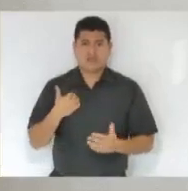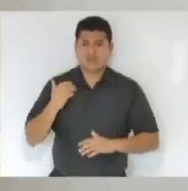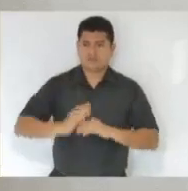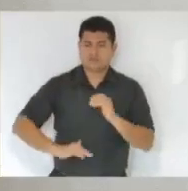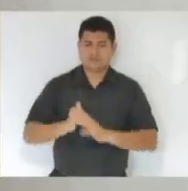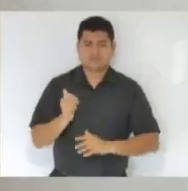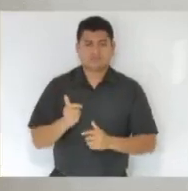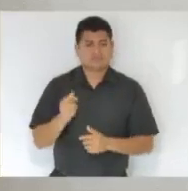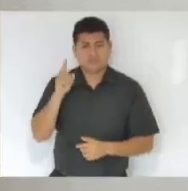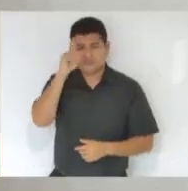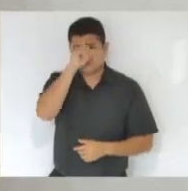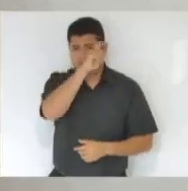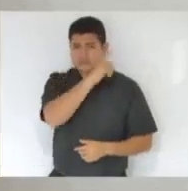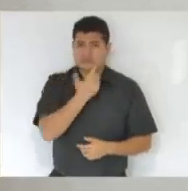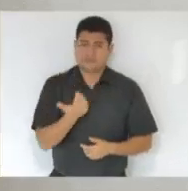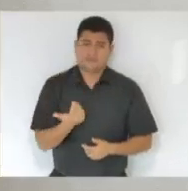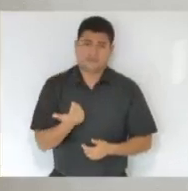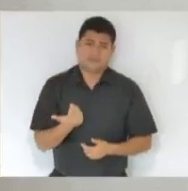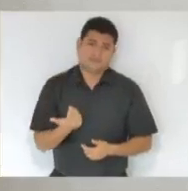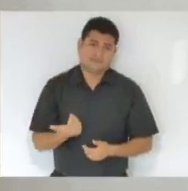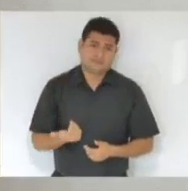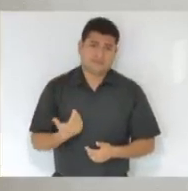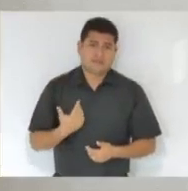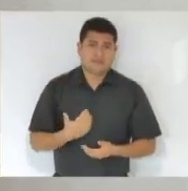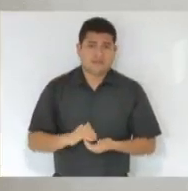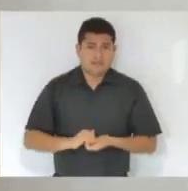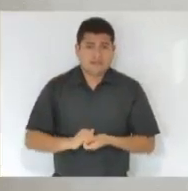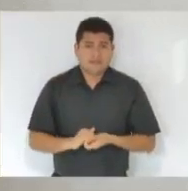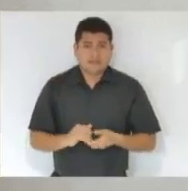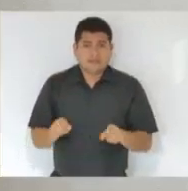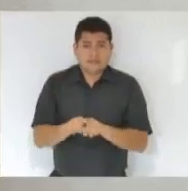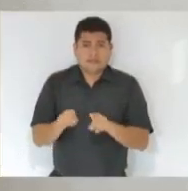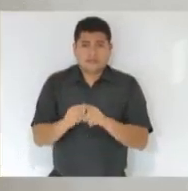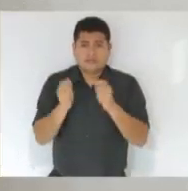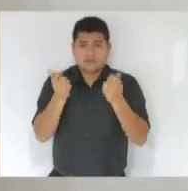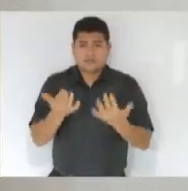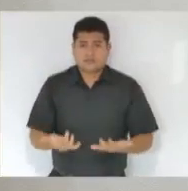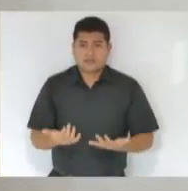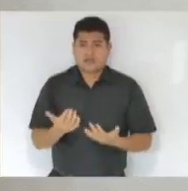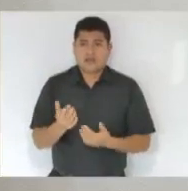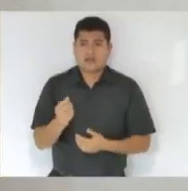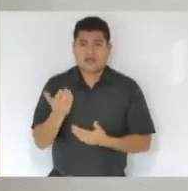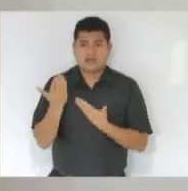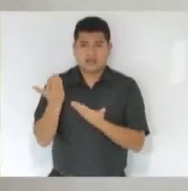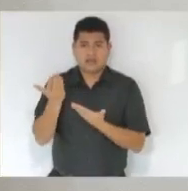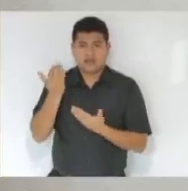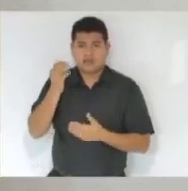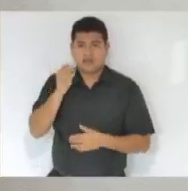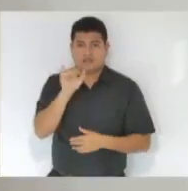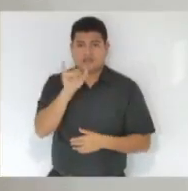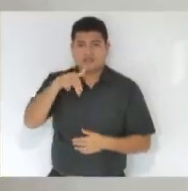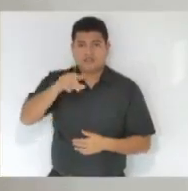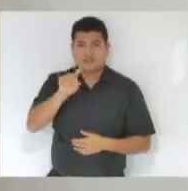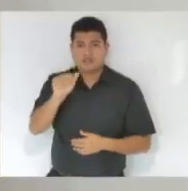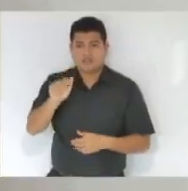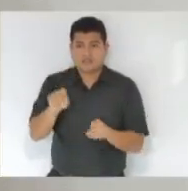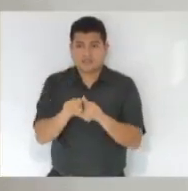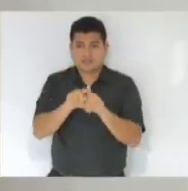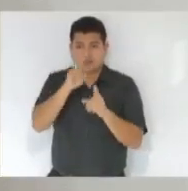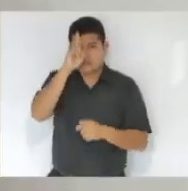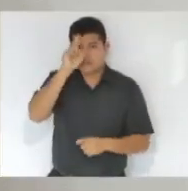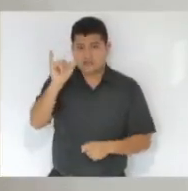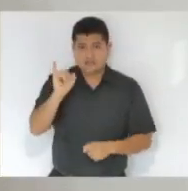difícil. Além desse país, ainda cito ainda a Índia e o Haiti também, de todos esses países. Enfim,